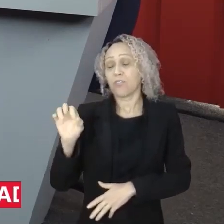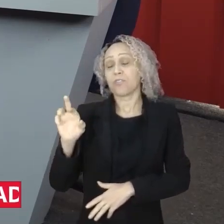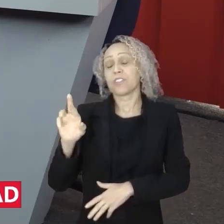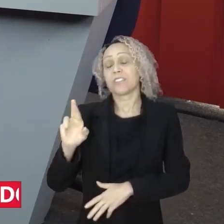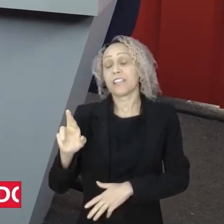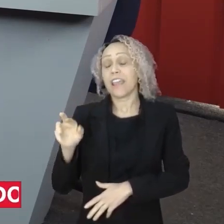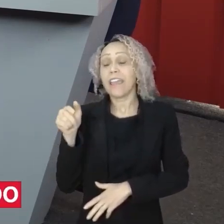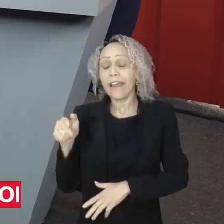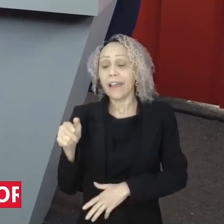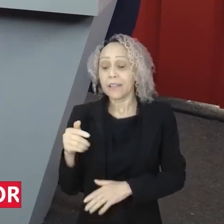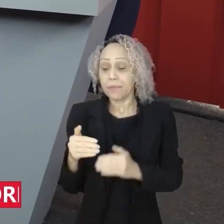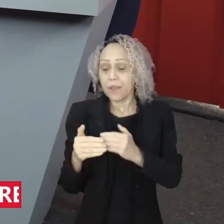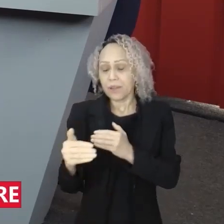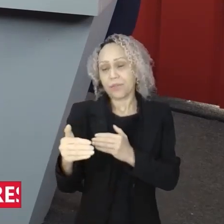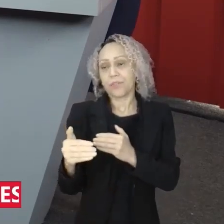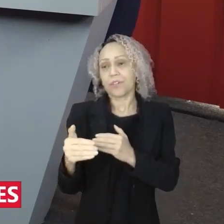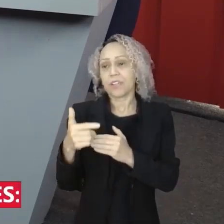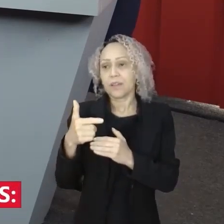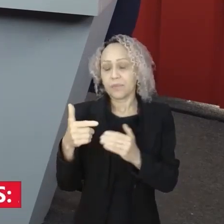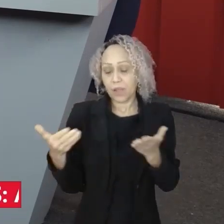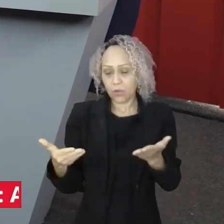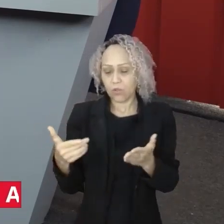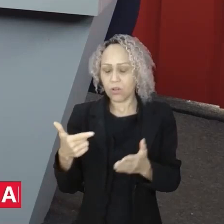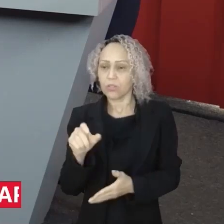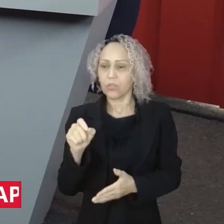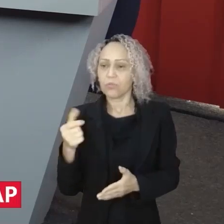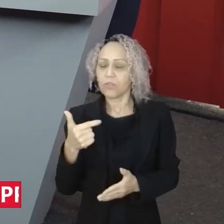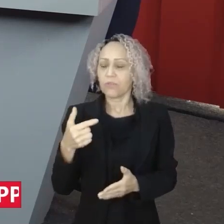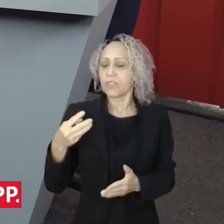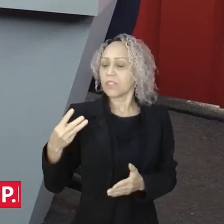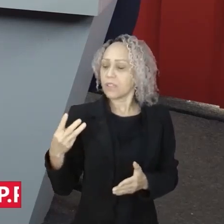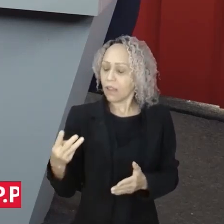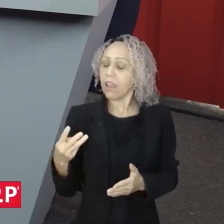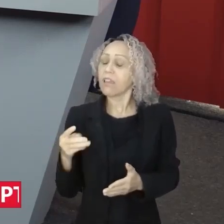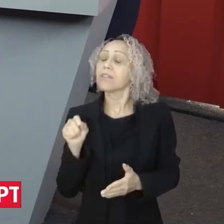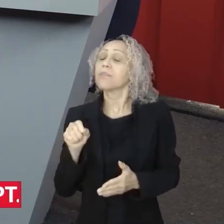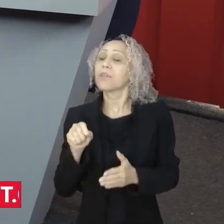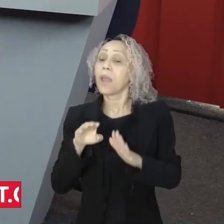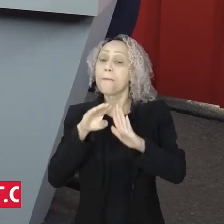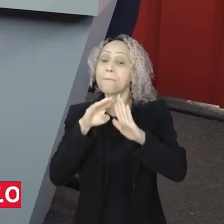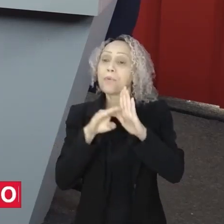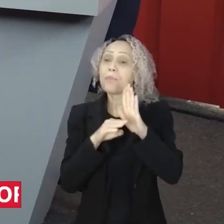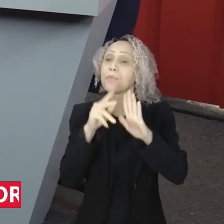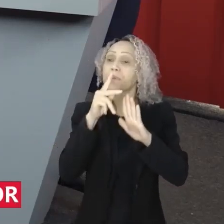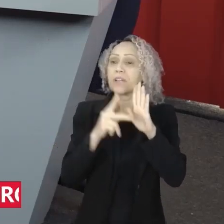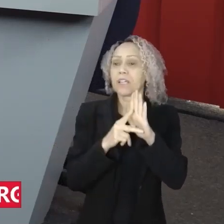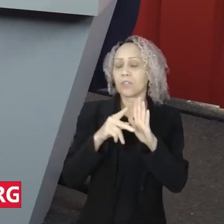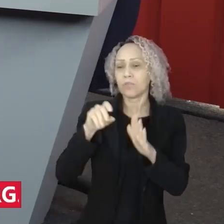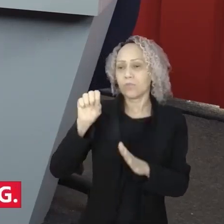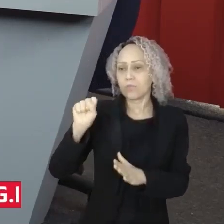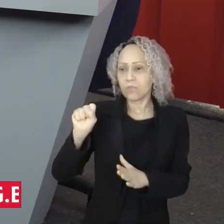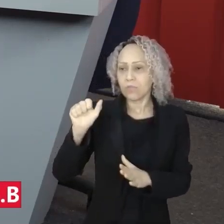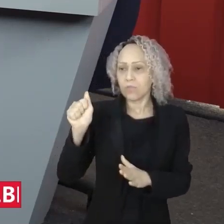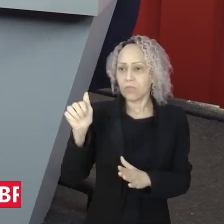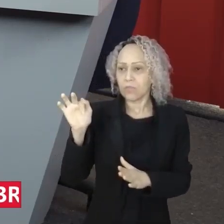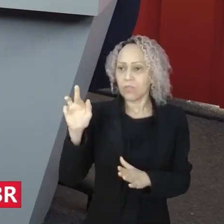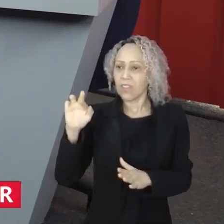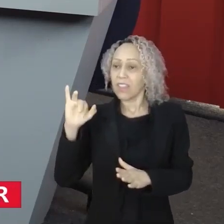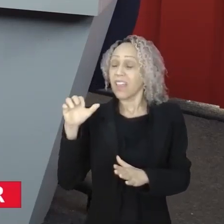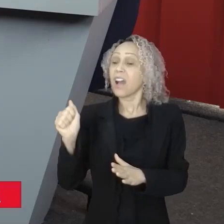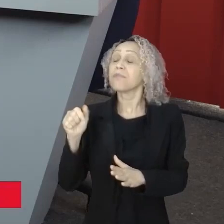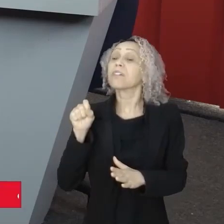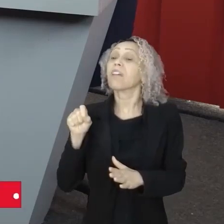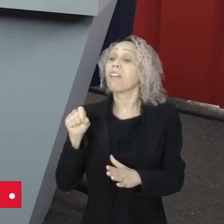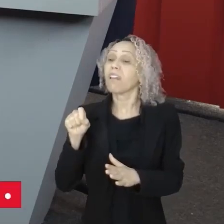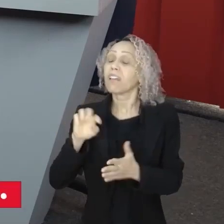2023-2024. Eu gostaria que o senhor comentasse esses anúncios do último Plano Safra para a agricultura familiar e a importância desse setor para garantir